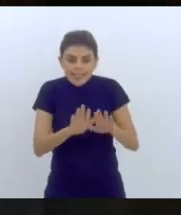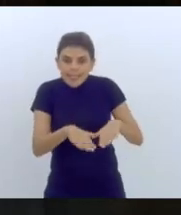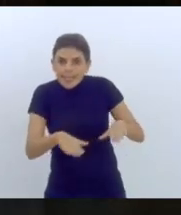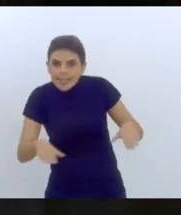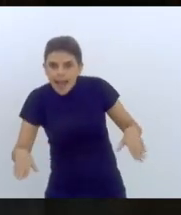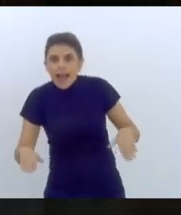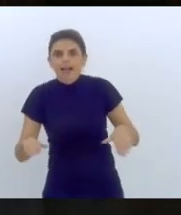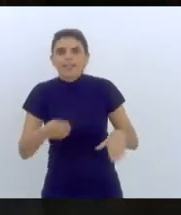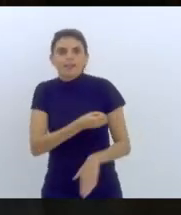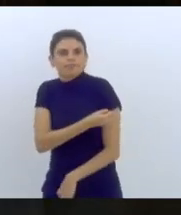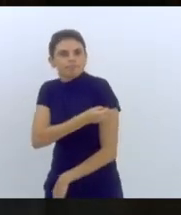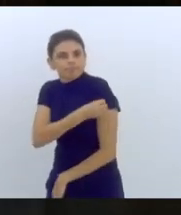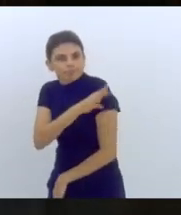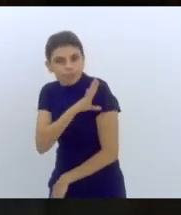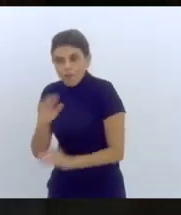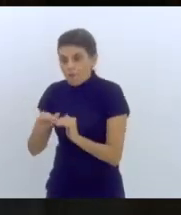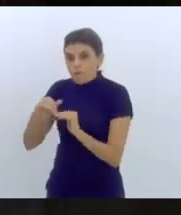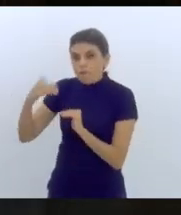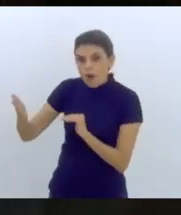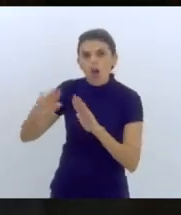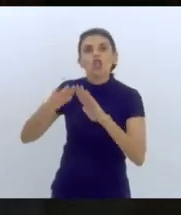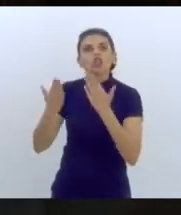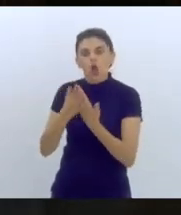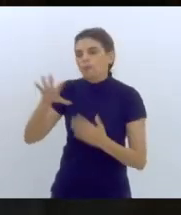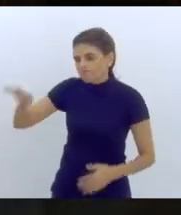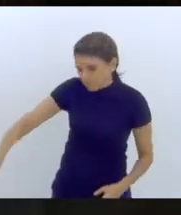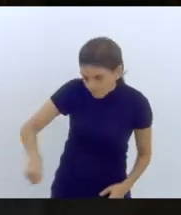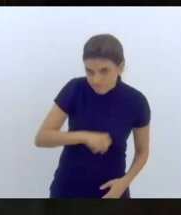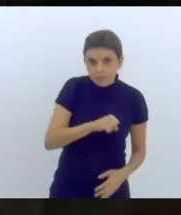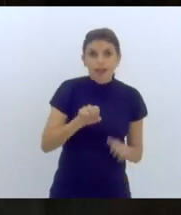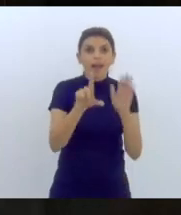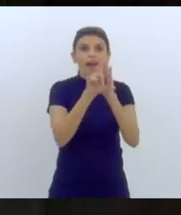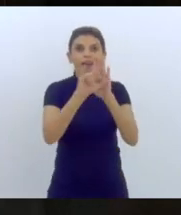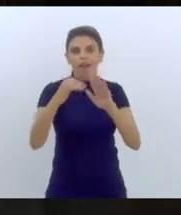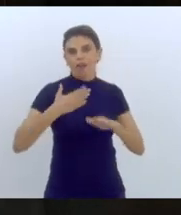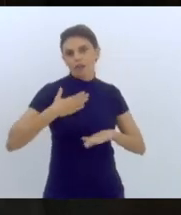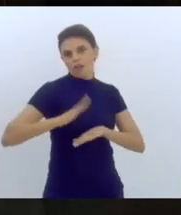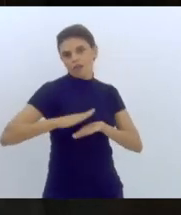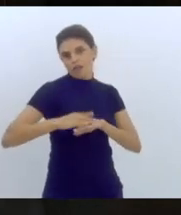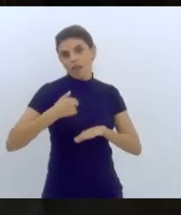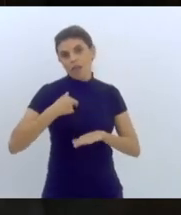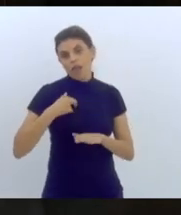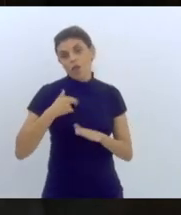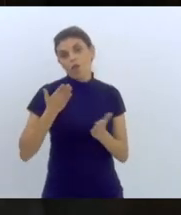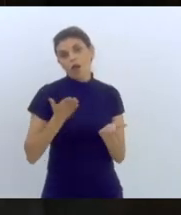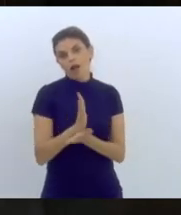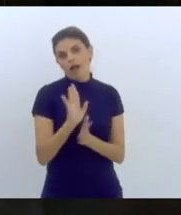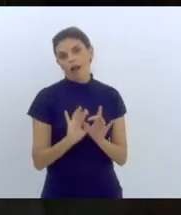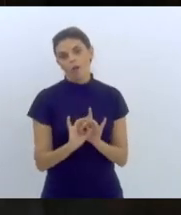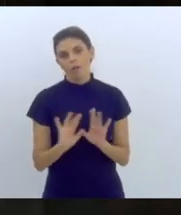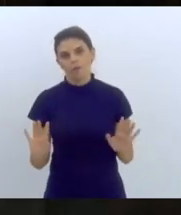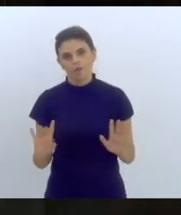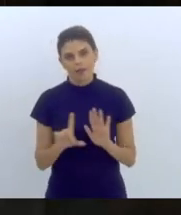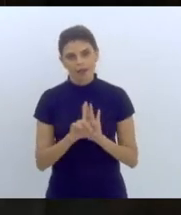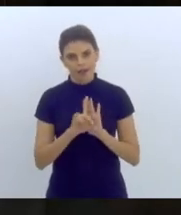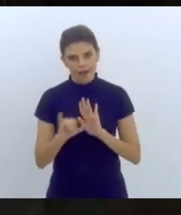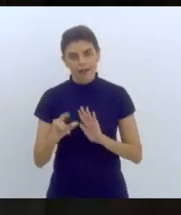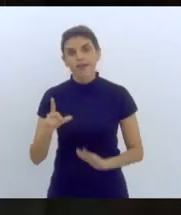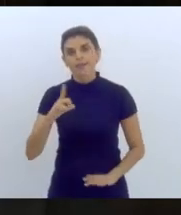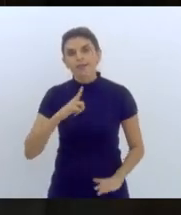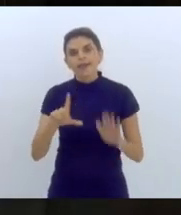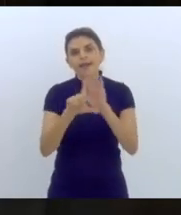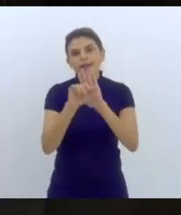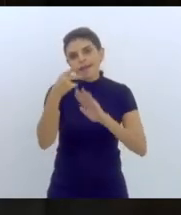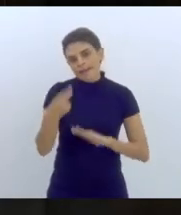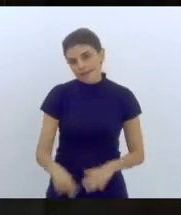idade escolar que estão fora da escola. Essa lei é minha. Eu aprovei essa lei. Tem uma lei no